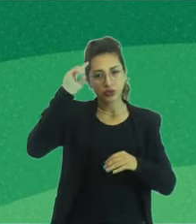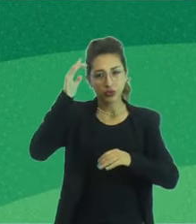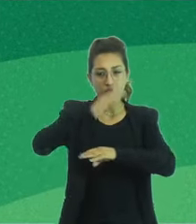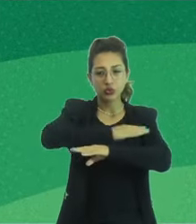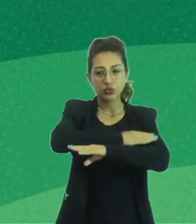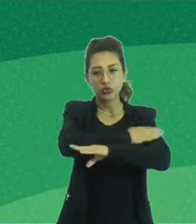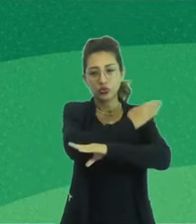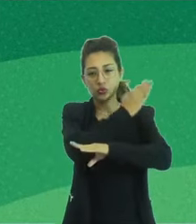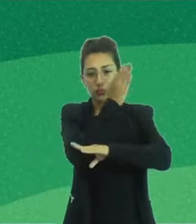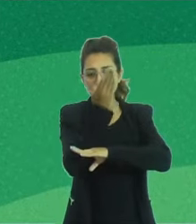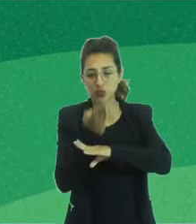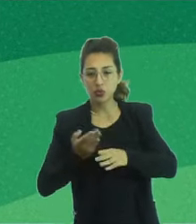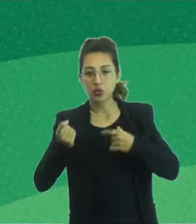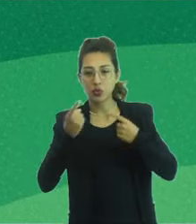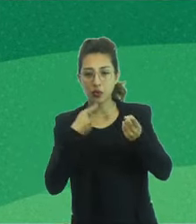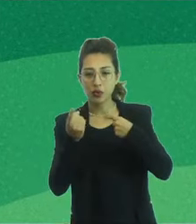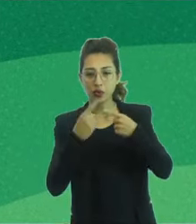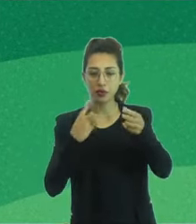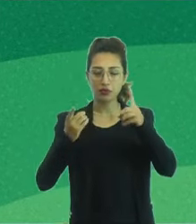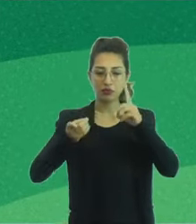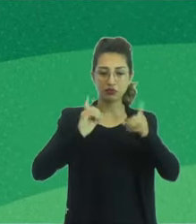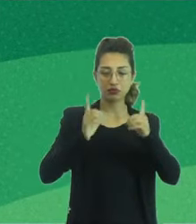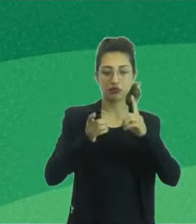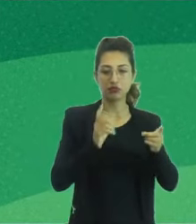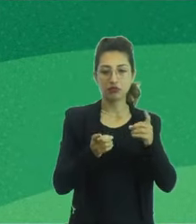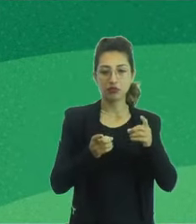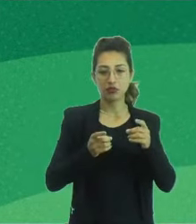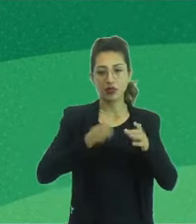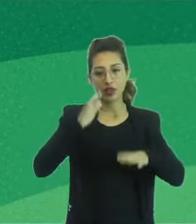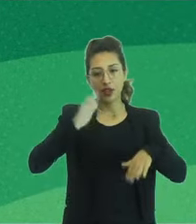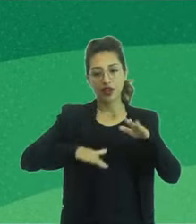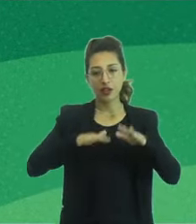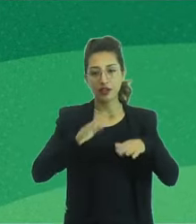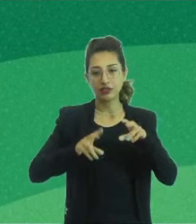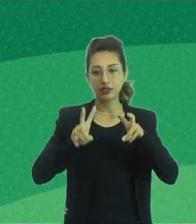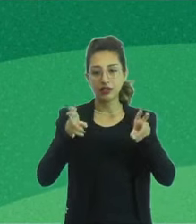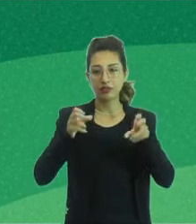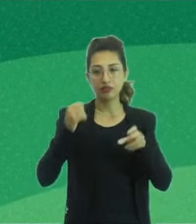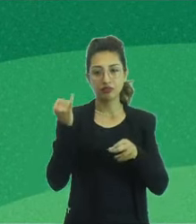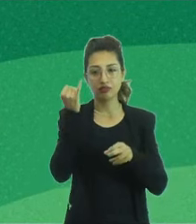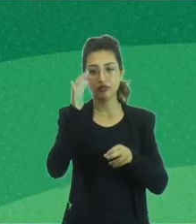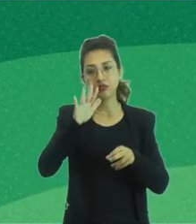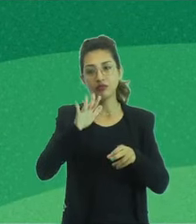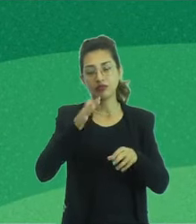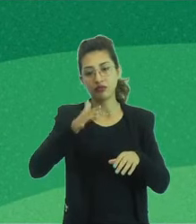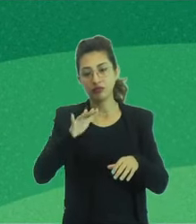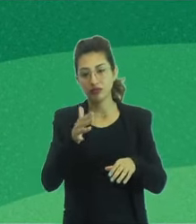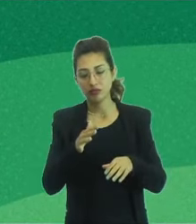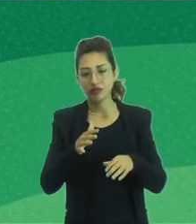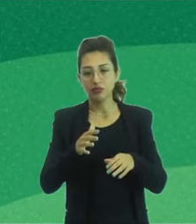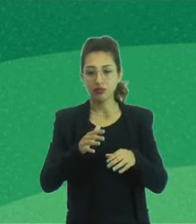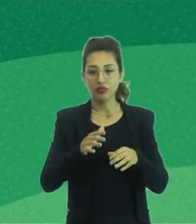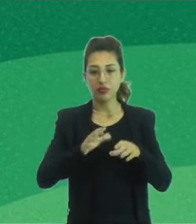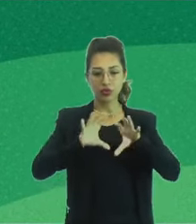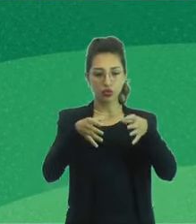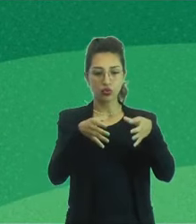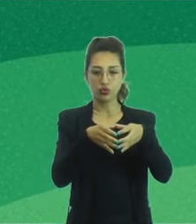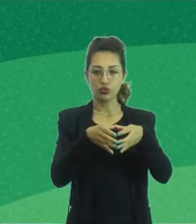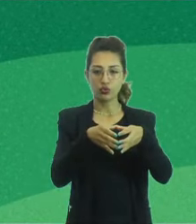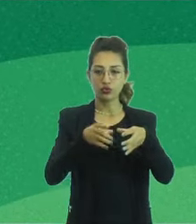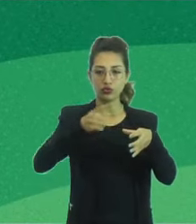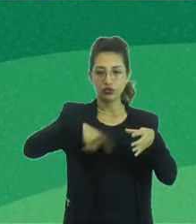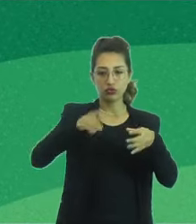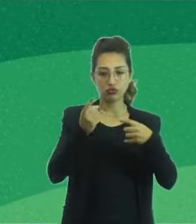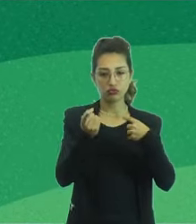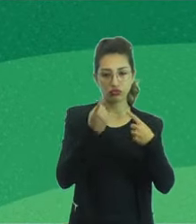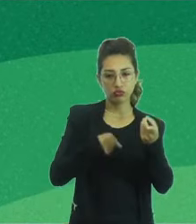coisas as que às vezes fazem sentido às vezes não fazem não precisa ser é aquele negócio de novo da identidade do grupo a gente tá junto falando